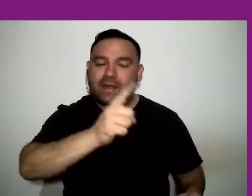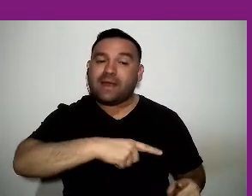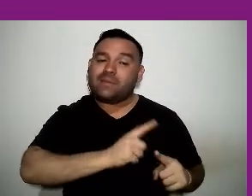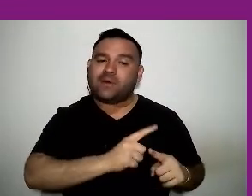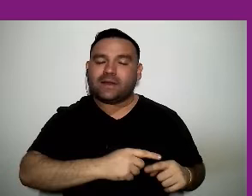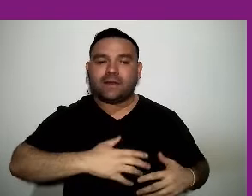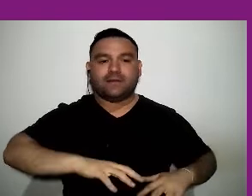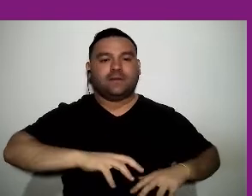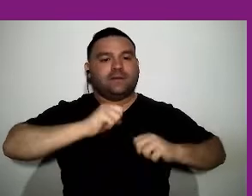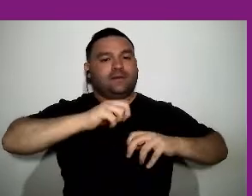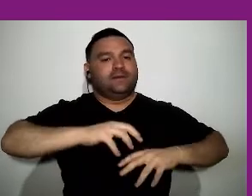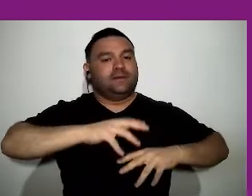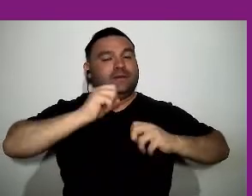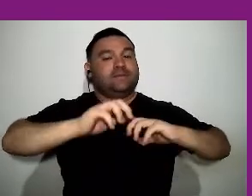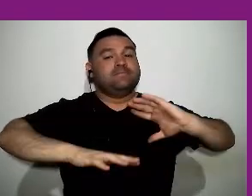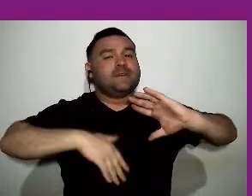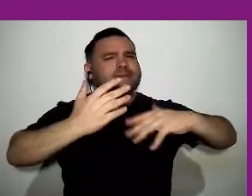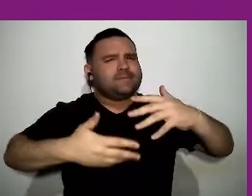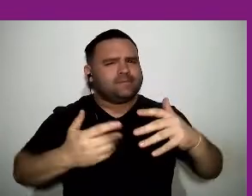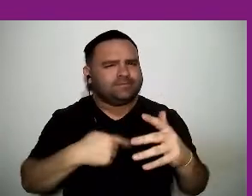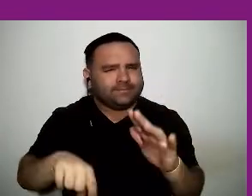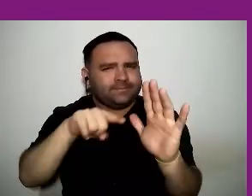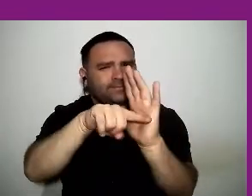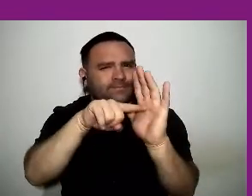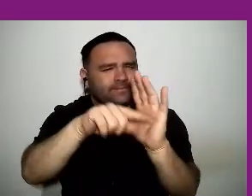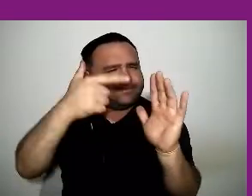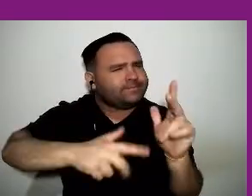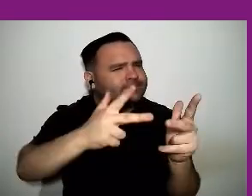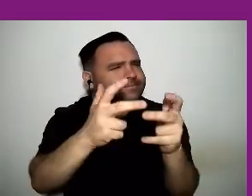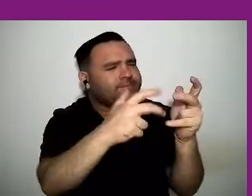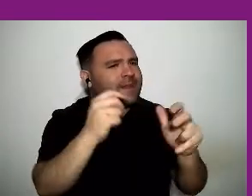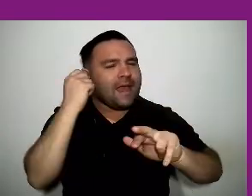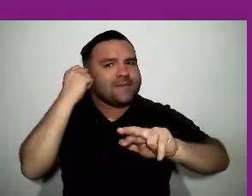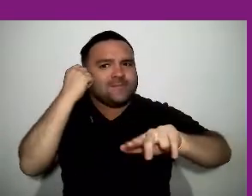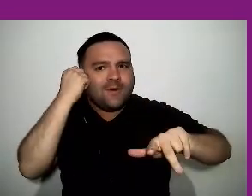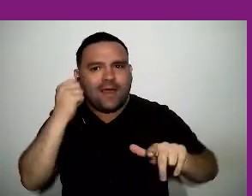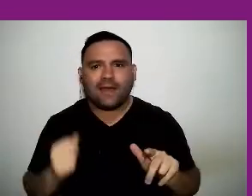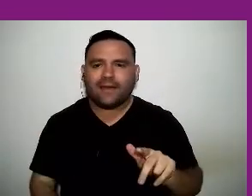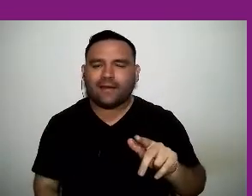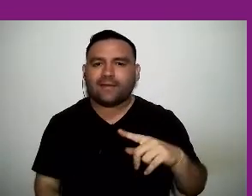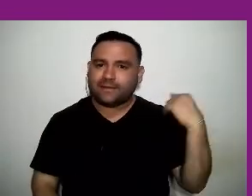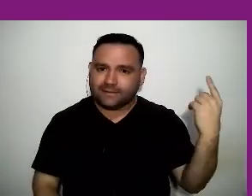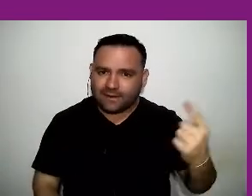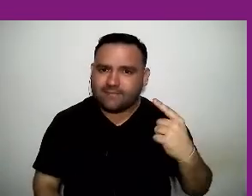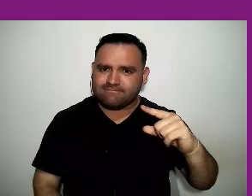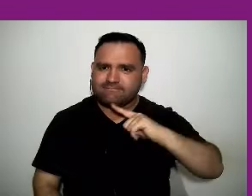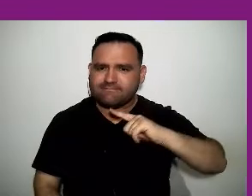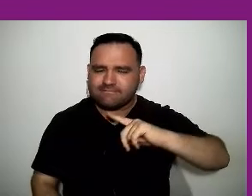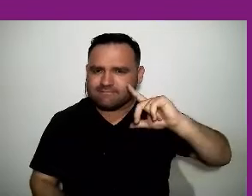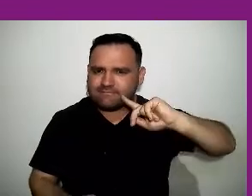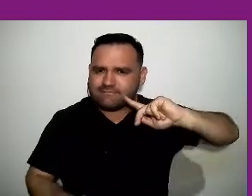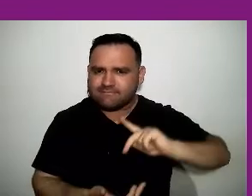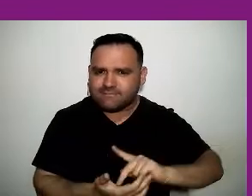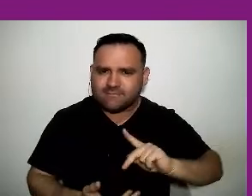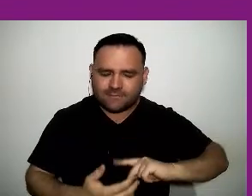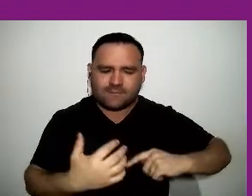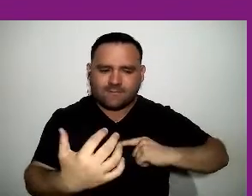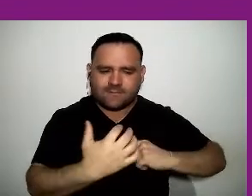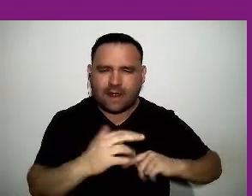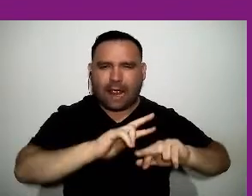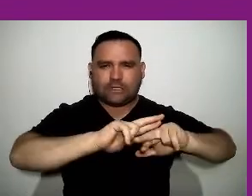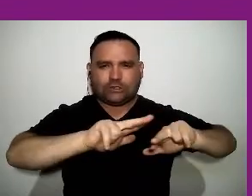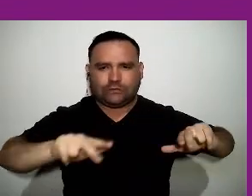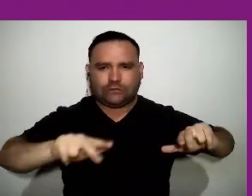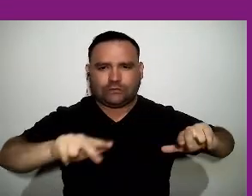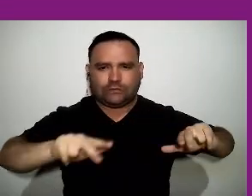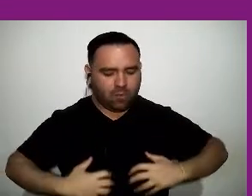quadro respiratório, e depois a gente começou a ver que não, que a gente tinha, sim, um acometimento de